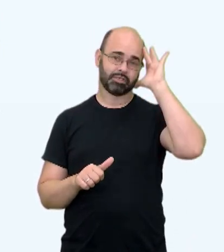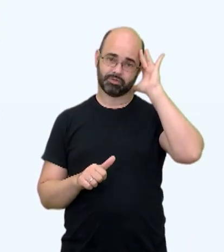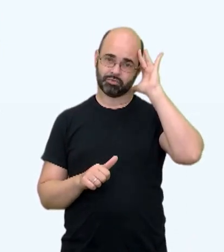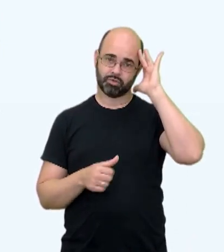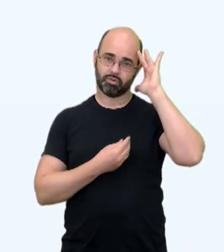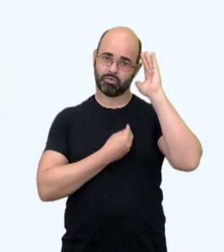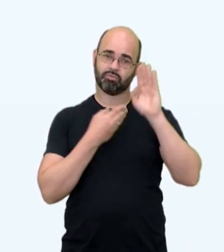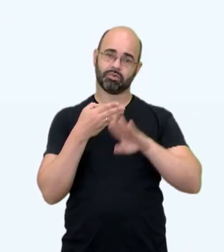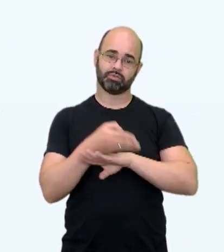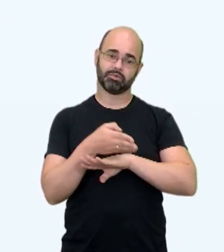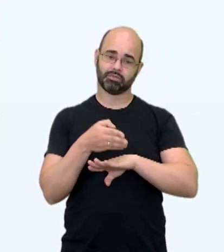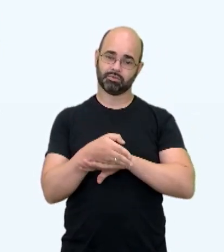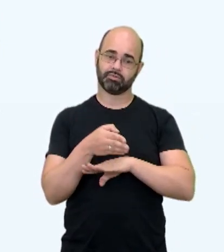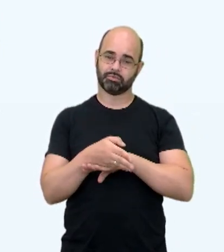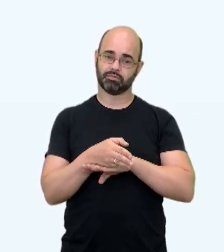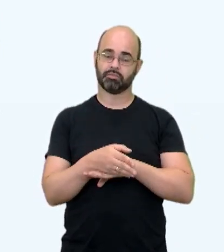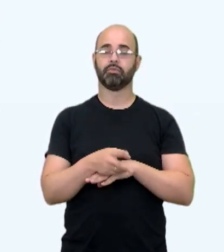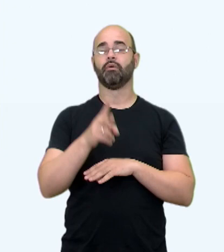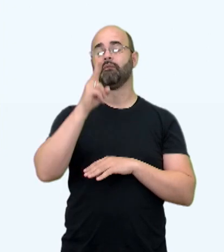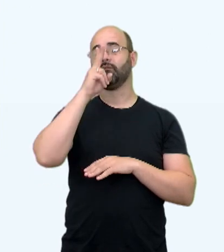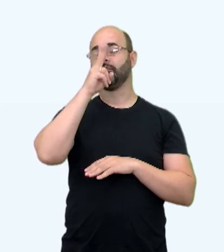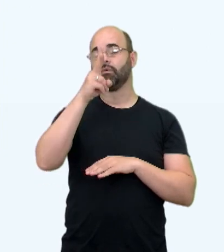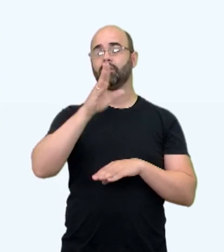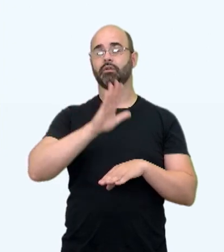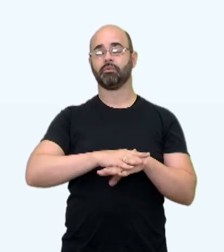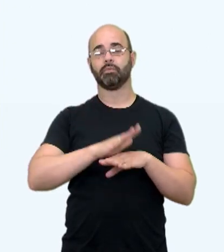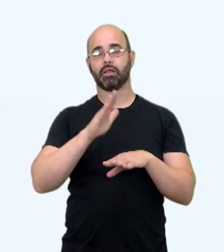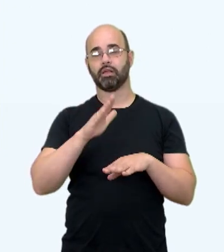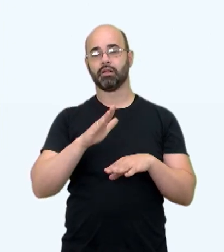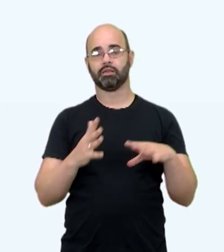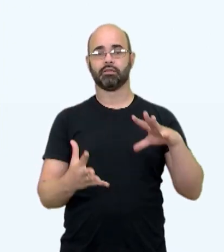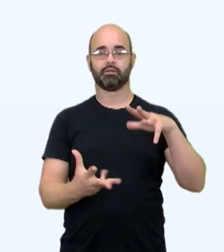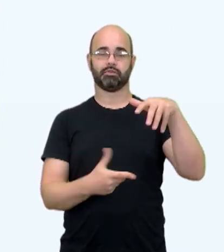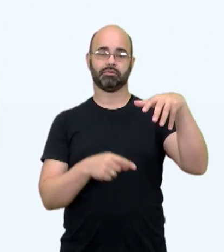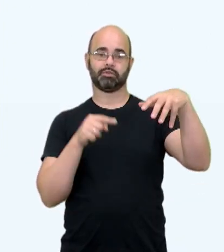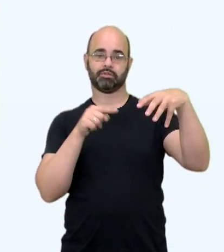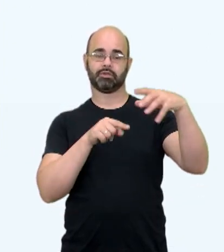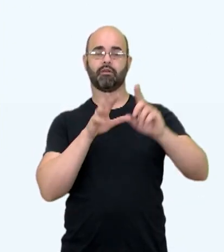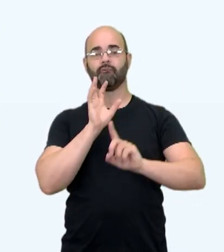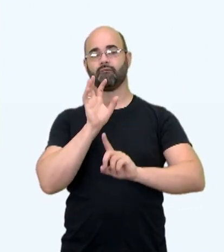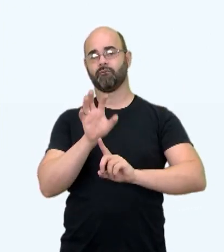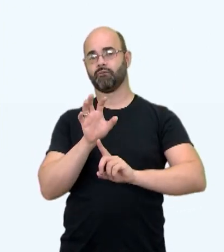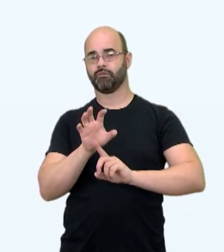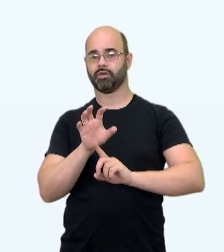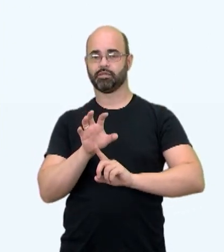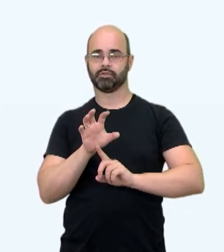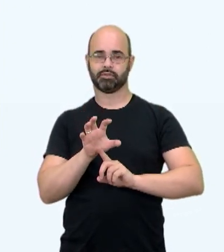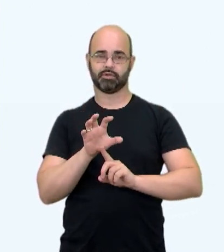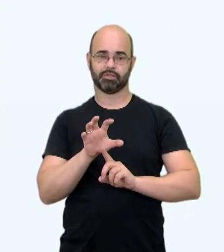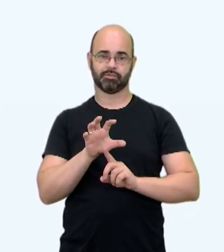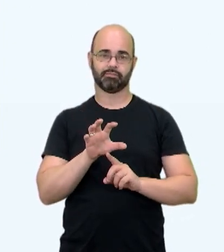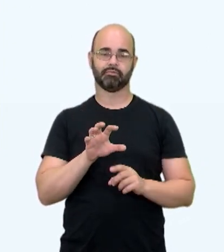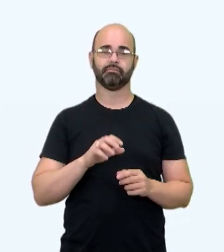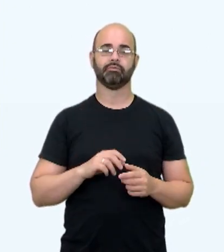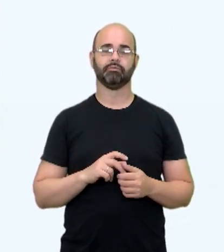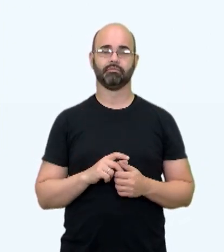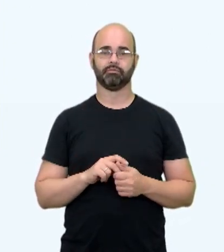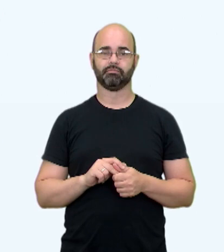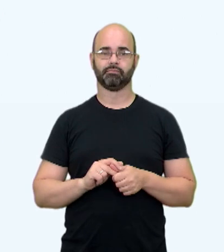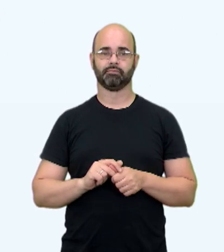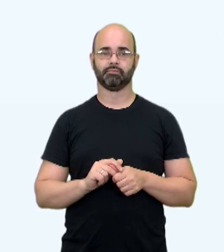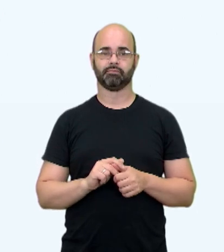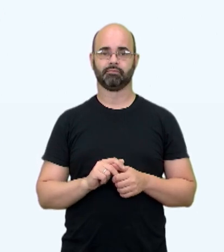se fazendo cada vez mais forte como um registro geológico, né? Então, existem vários marcadores importantes em